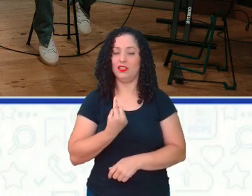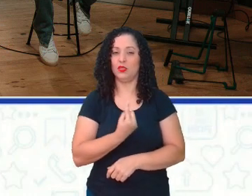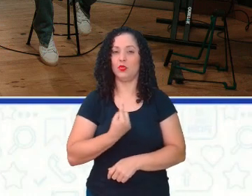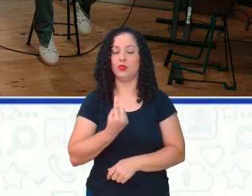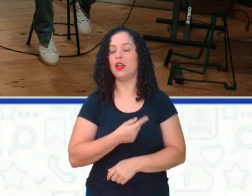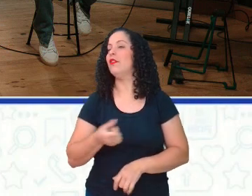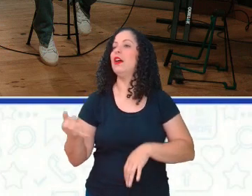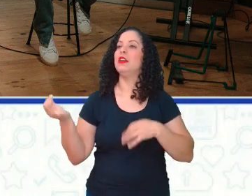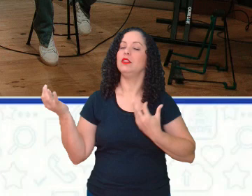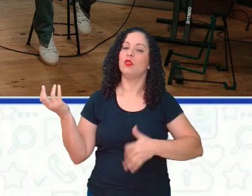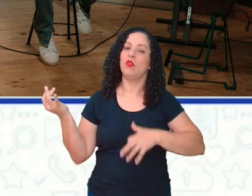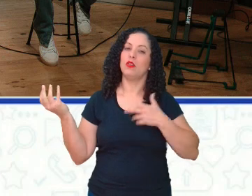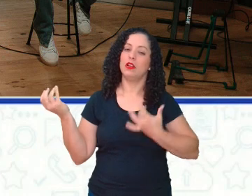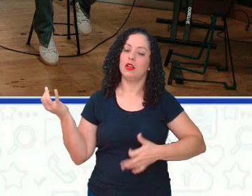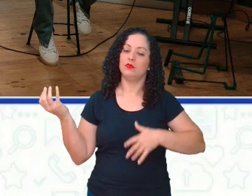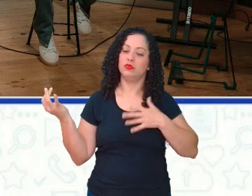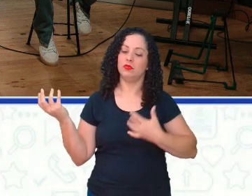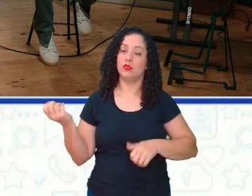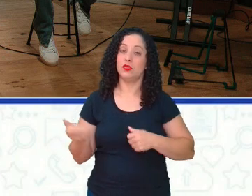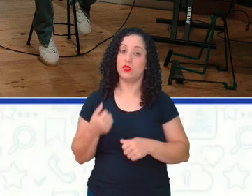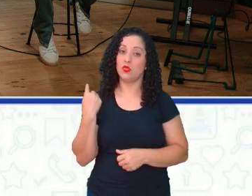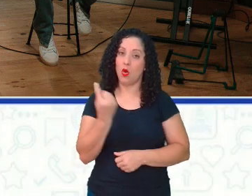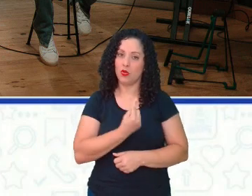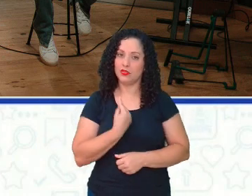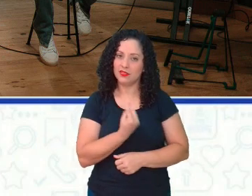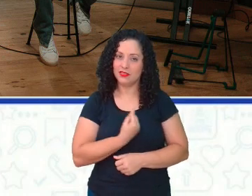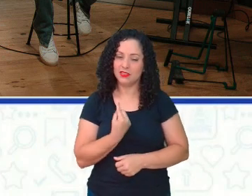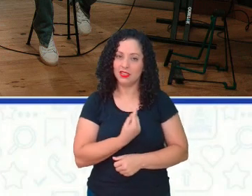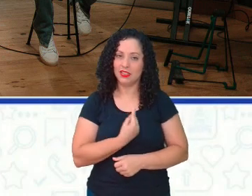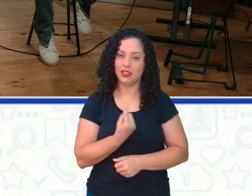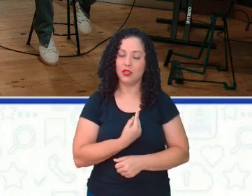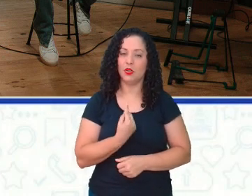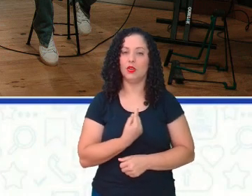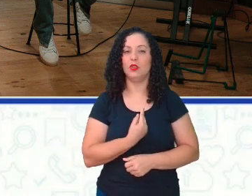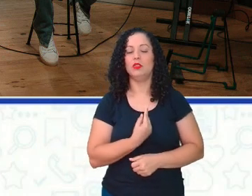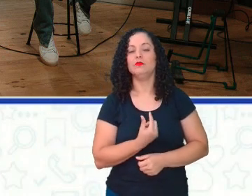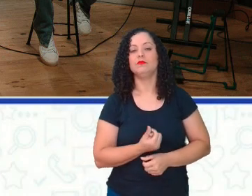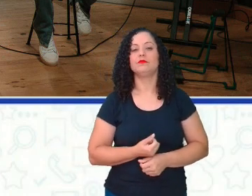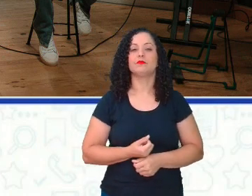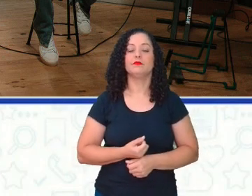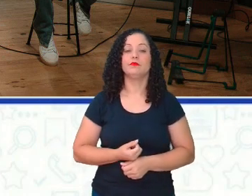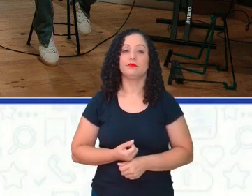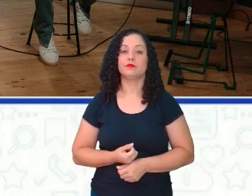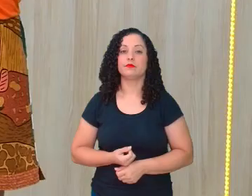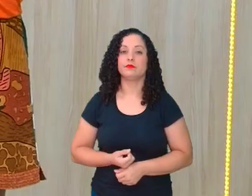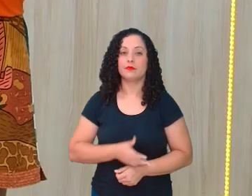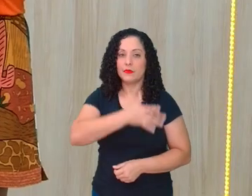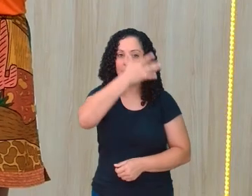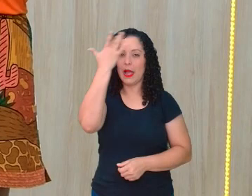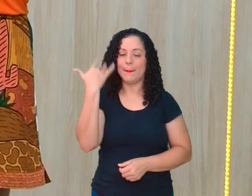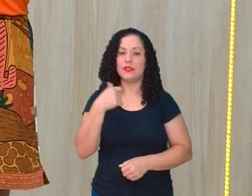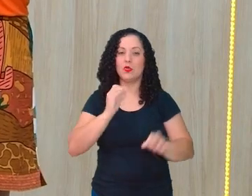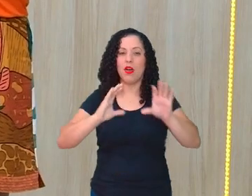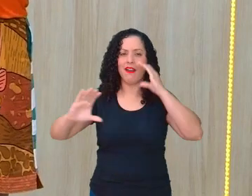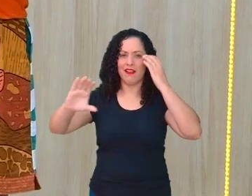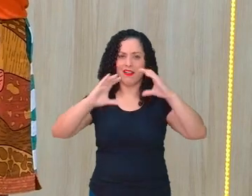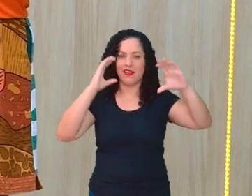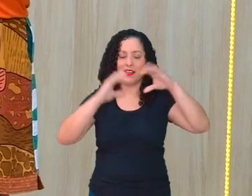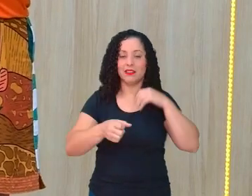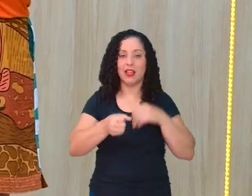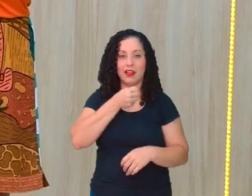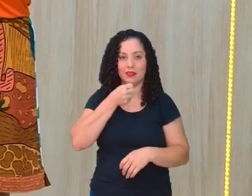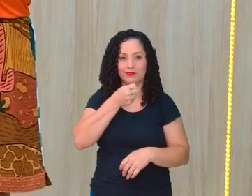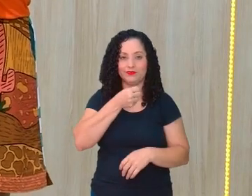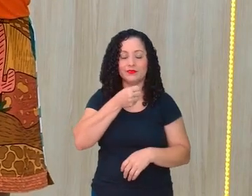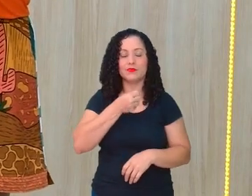vai tocar sozinho, né, um instrumento, né, ele vai, ou no caso do cantor, né, geralmente não se chama